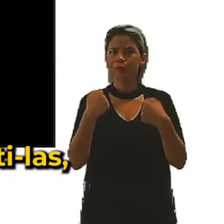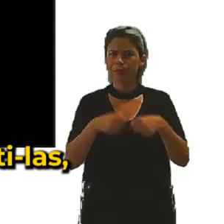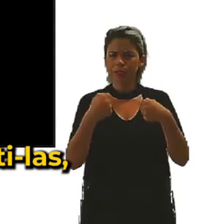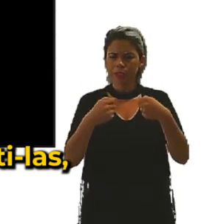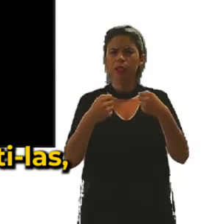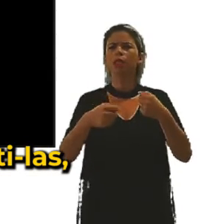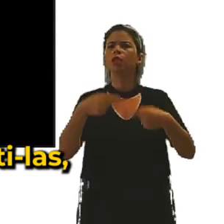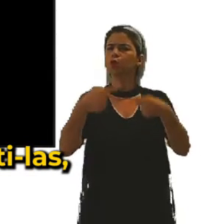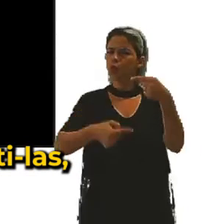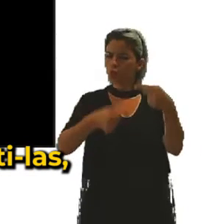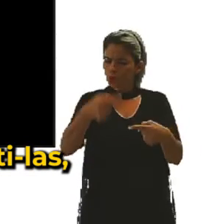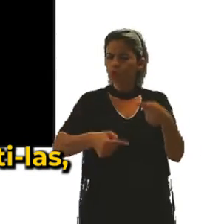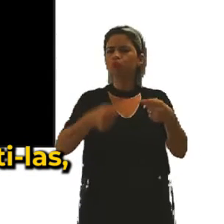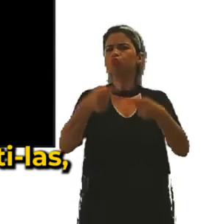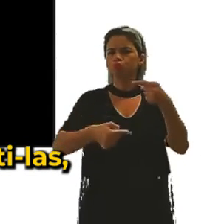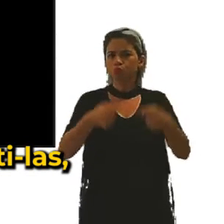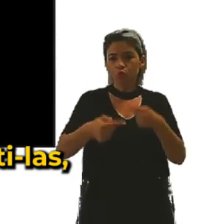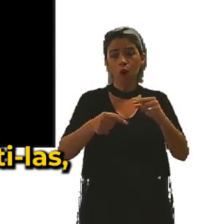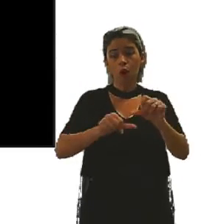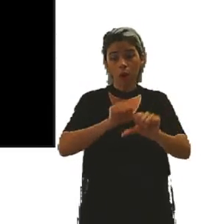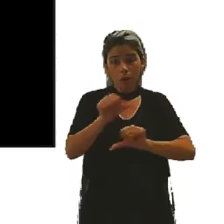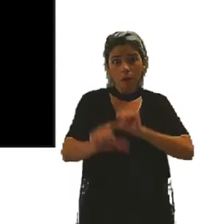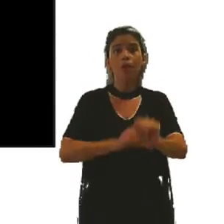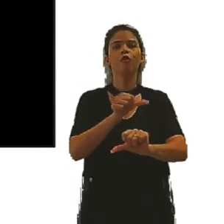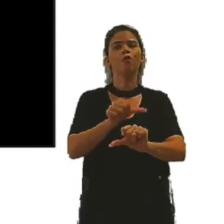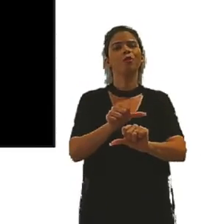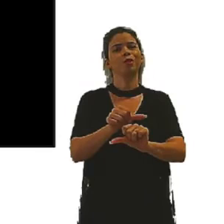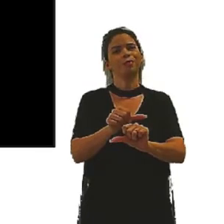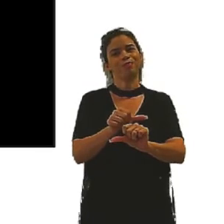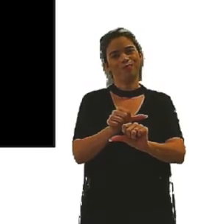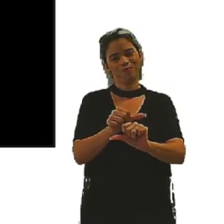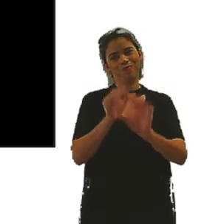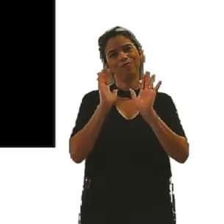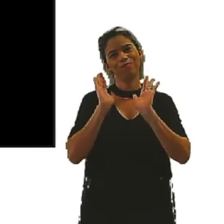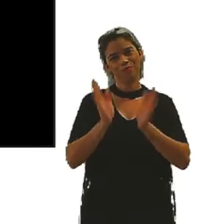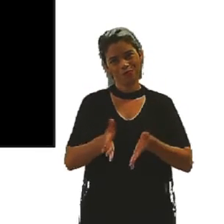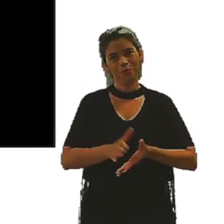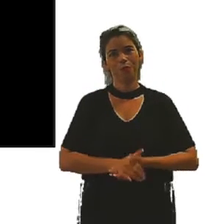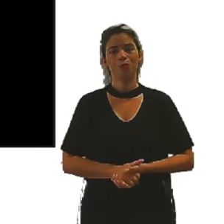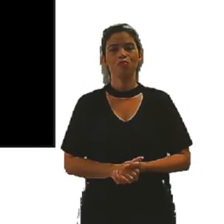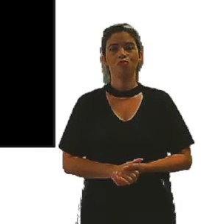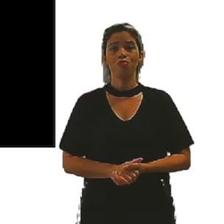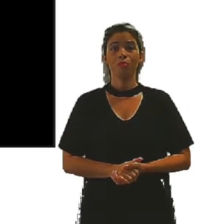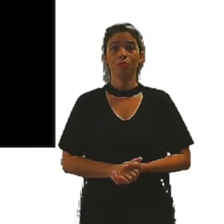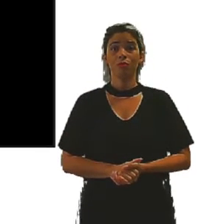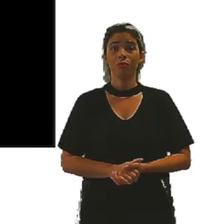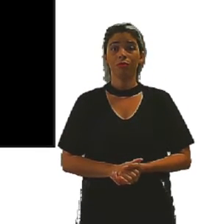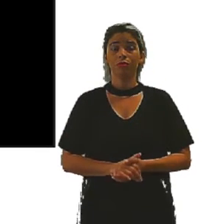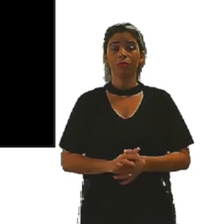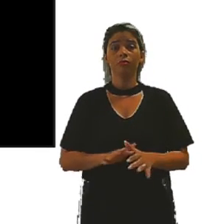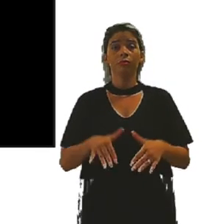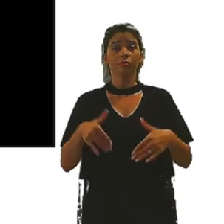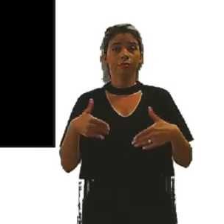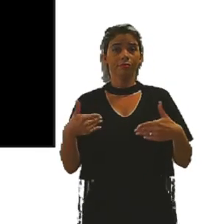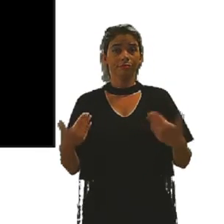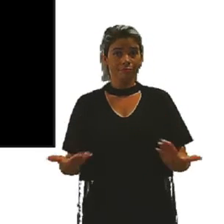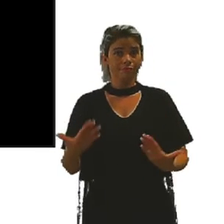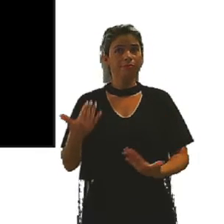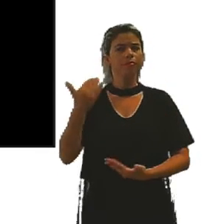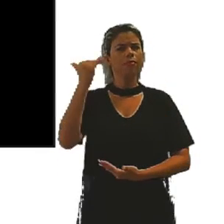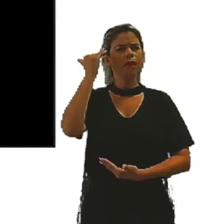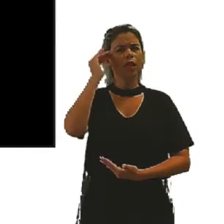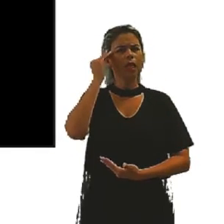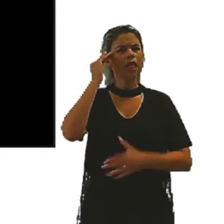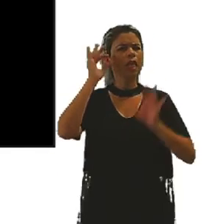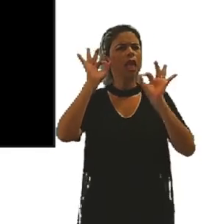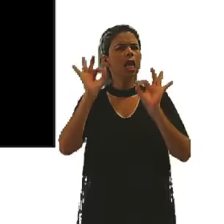discuti-las, rediscuti-las e transformá-las, né? Então, entender